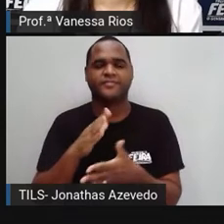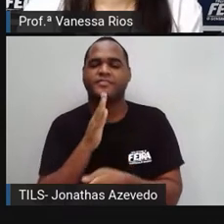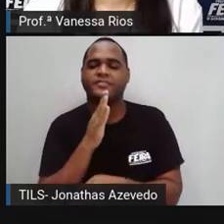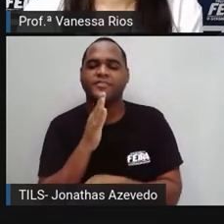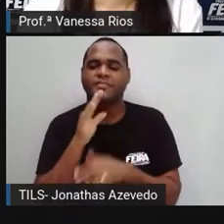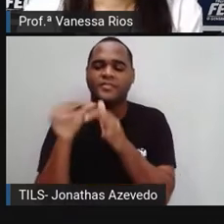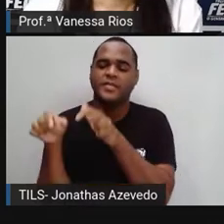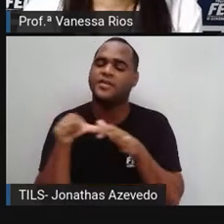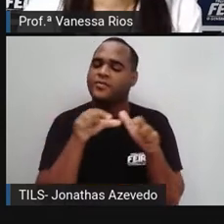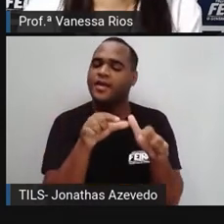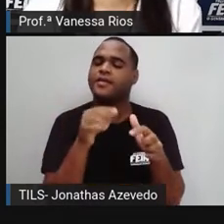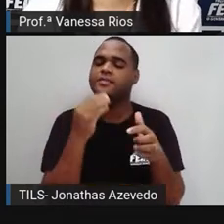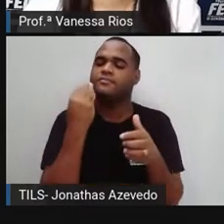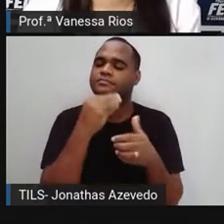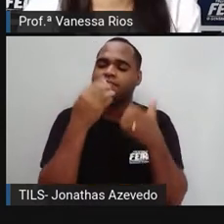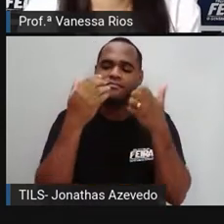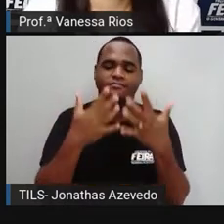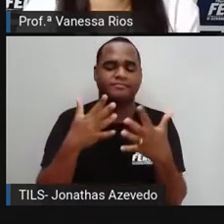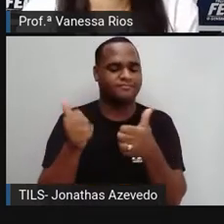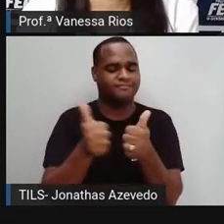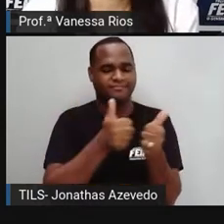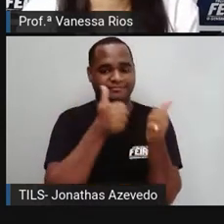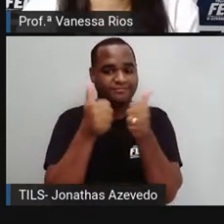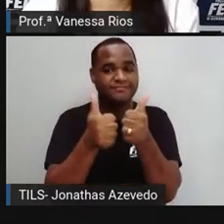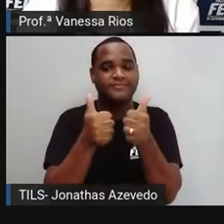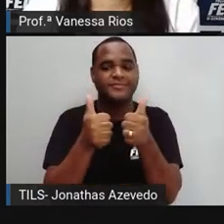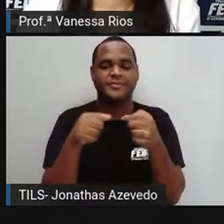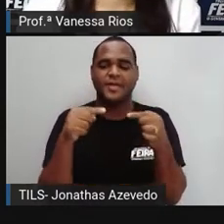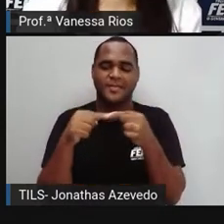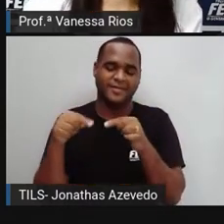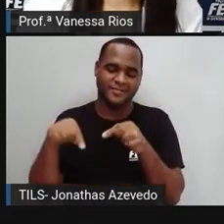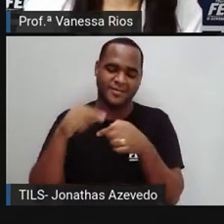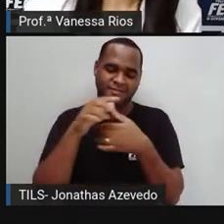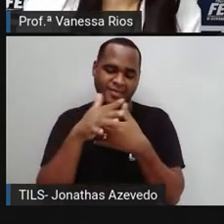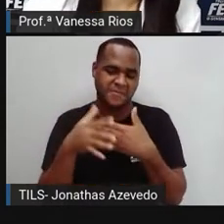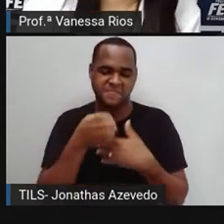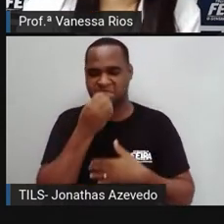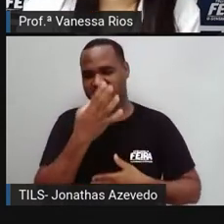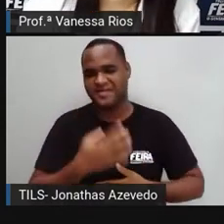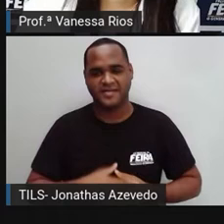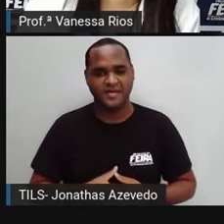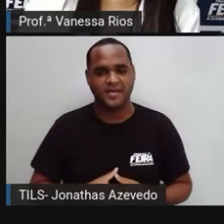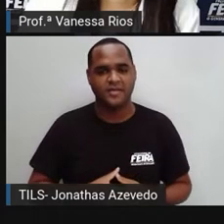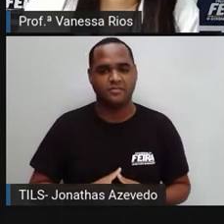locais, aproveitando, não é, curtindo a cidade que mora.